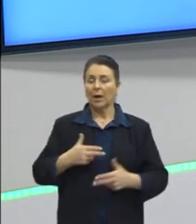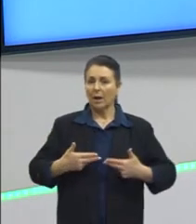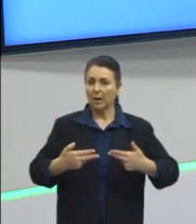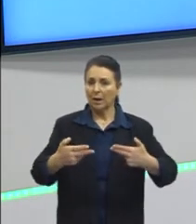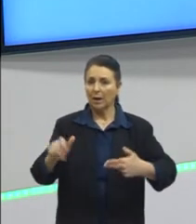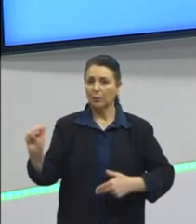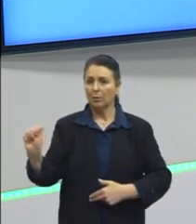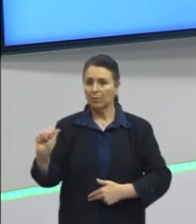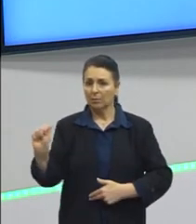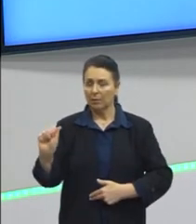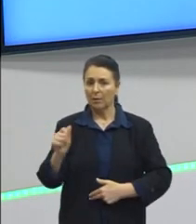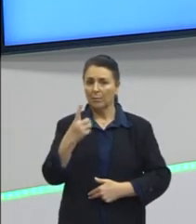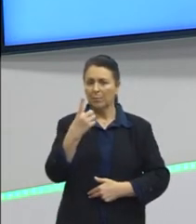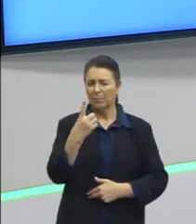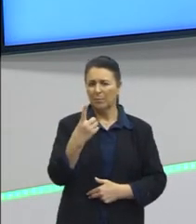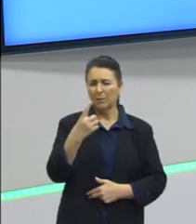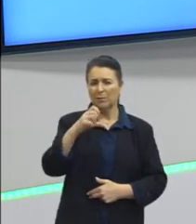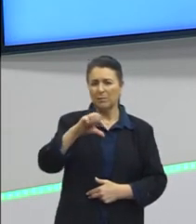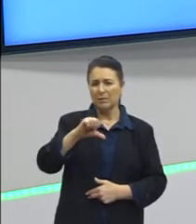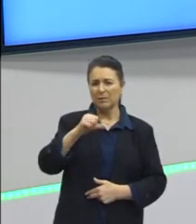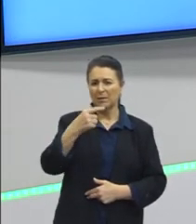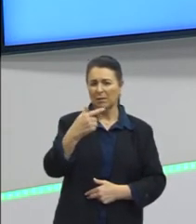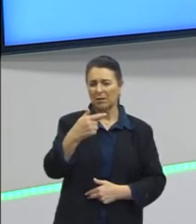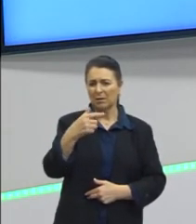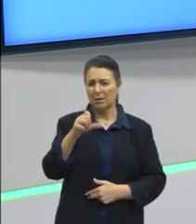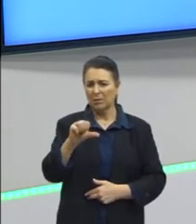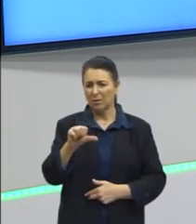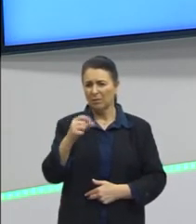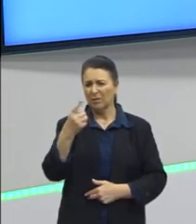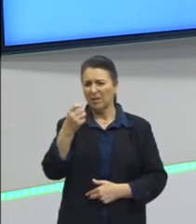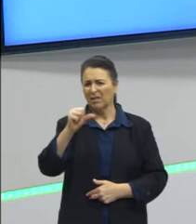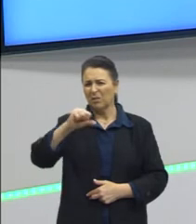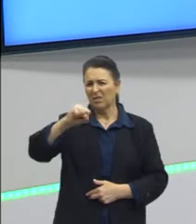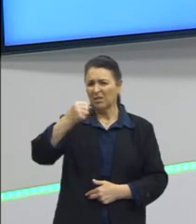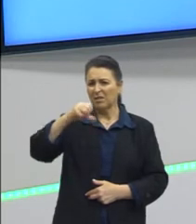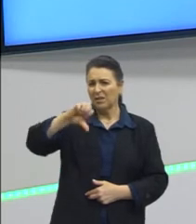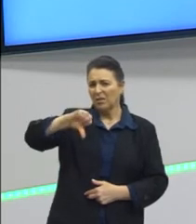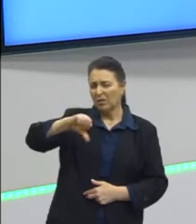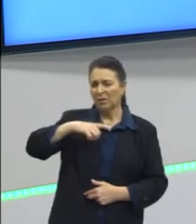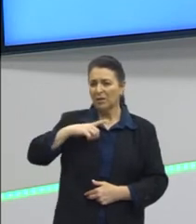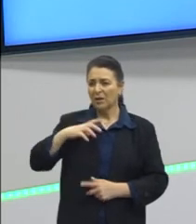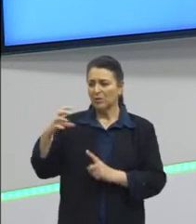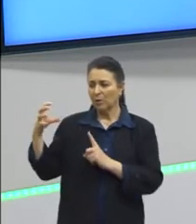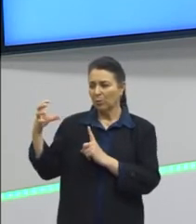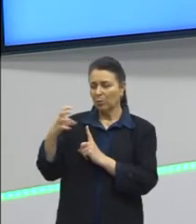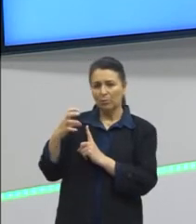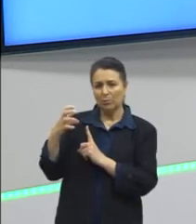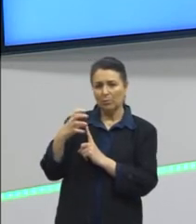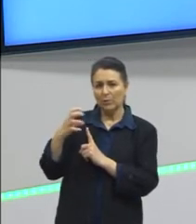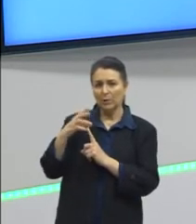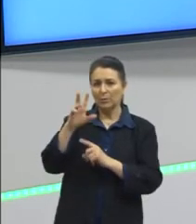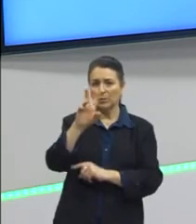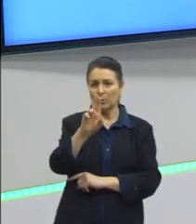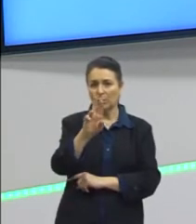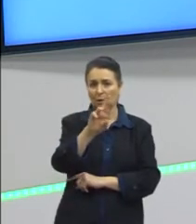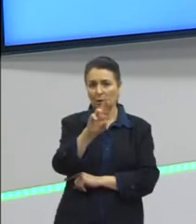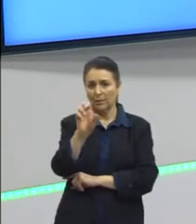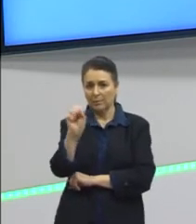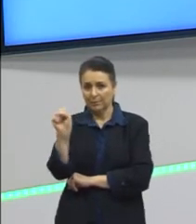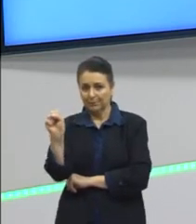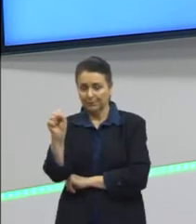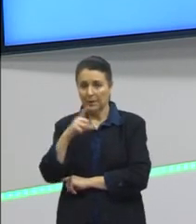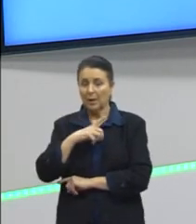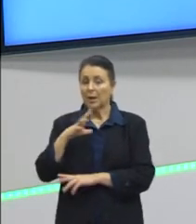entre 79 e 89 o Afeganistão tava dominado pela União Soviética e obviamente